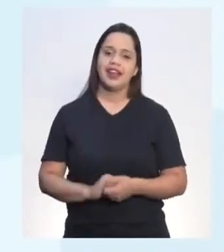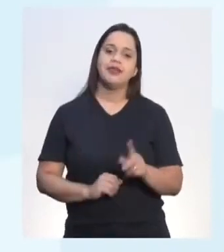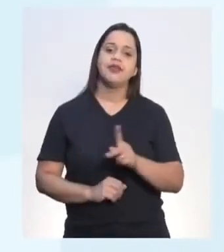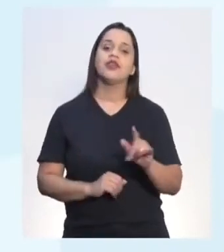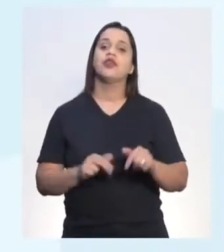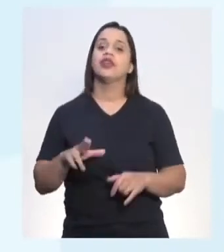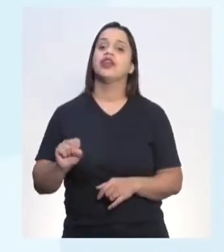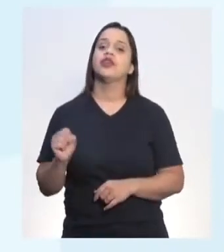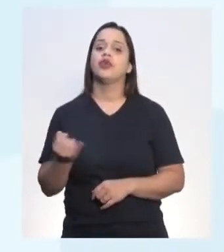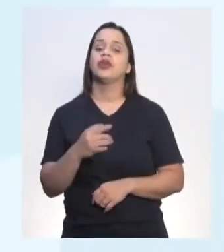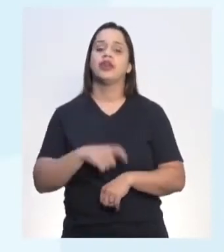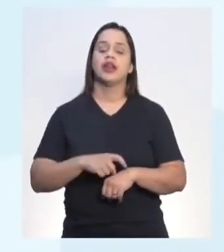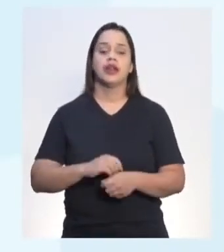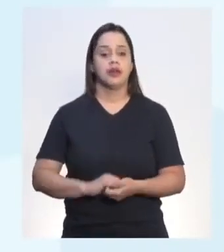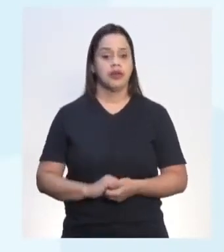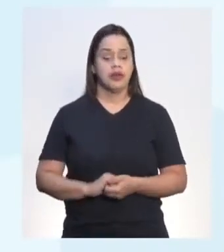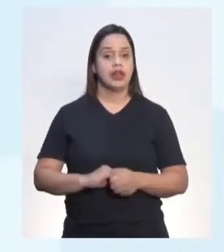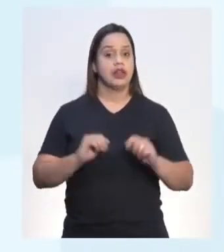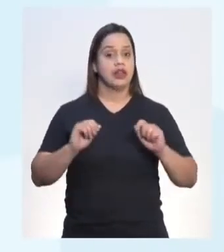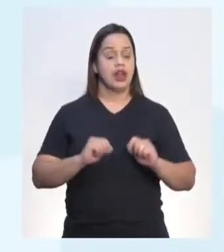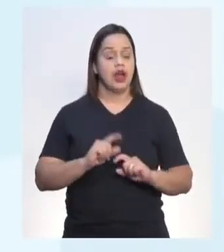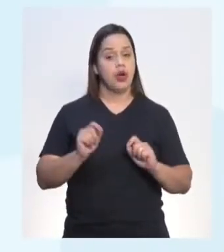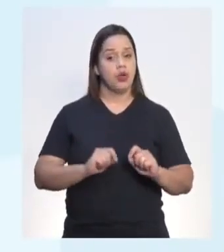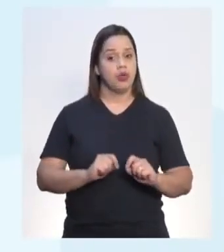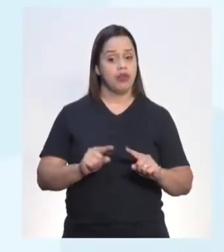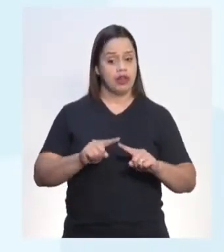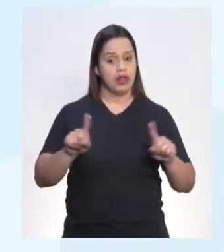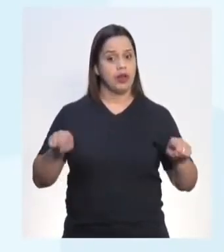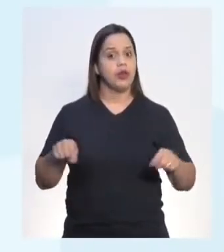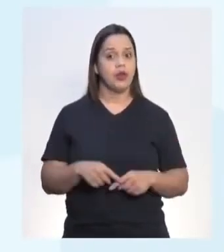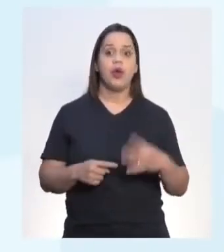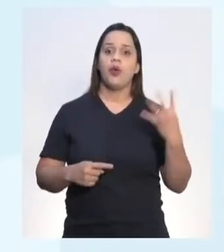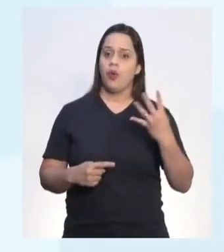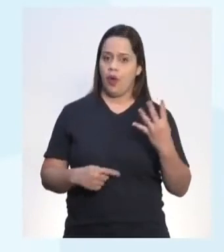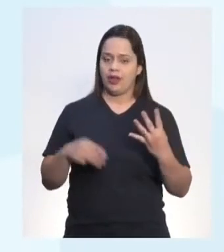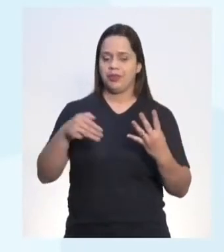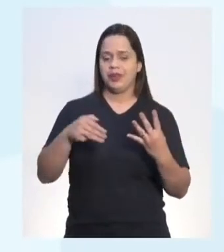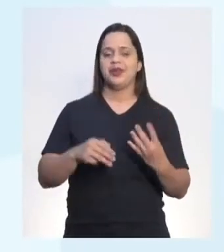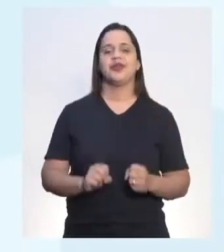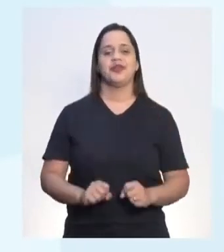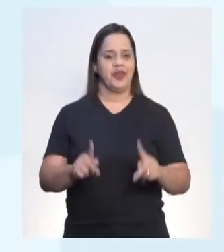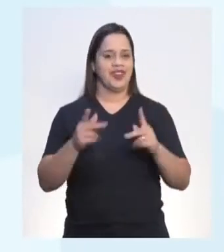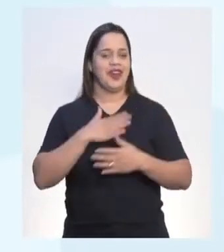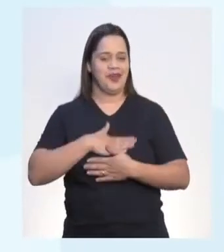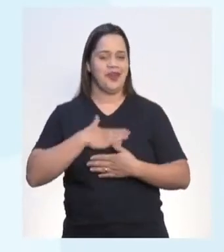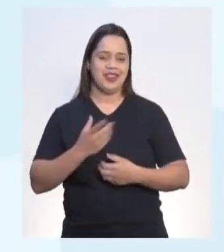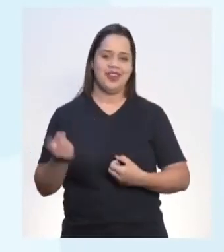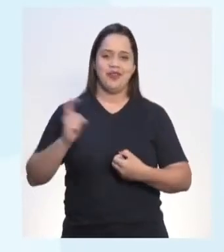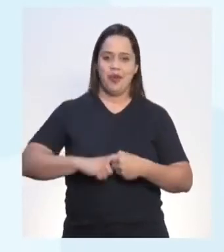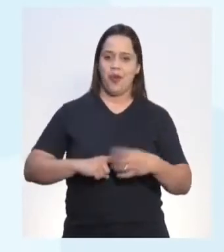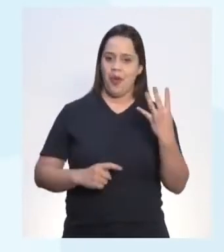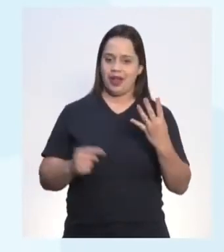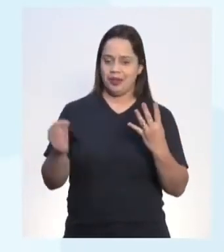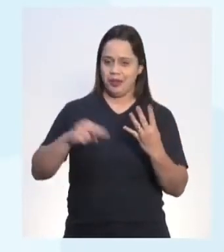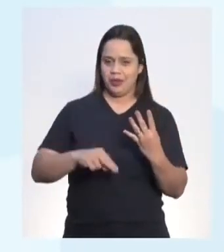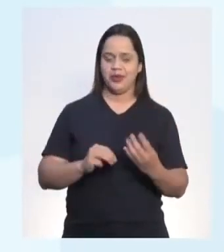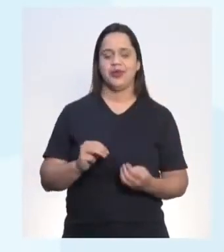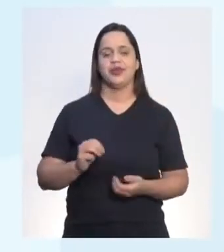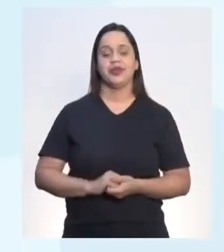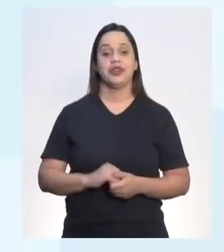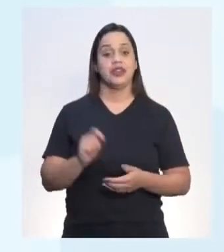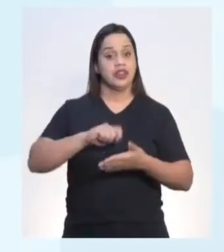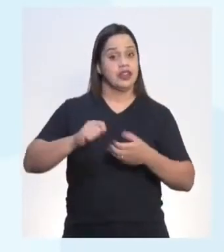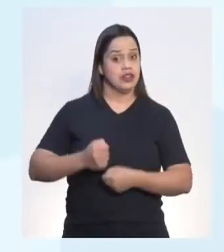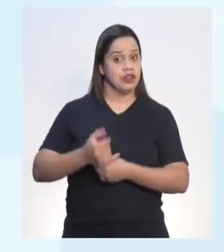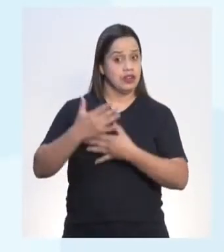professora Inês? Quanto tempo? Bom, retângulo, 4 lados, 4 minutos. Opa, gostei dessa. Então, voltamos aqui 4 minutos.